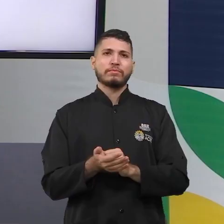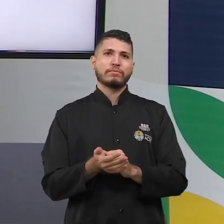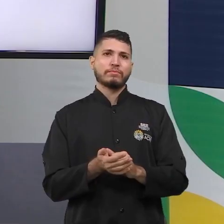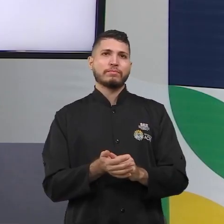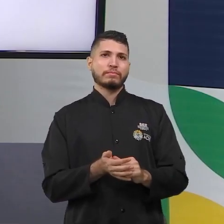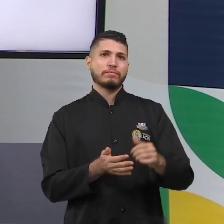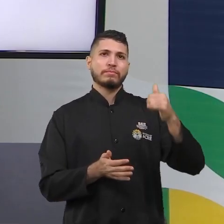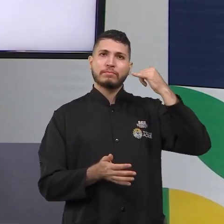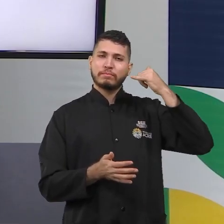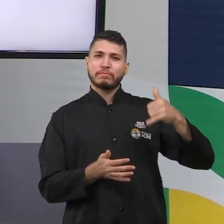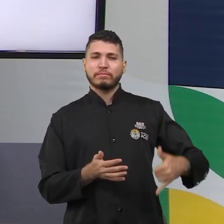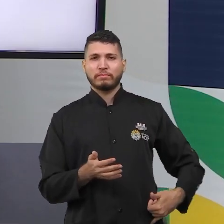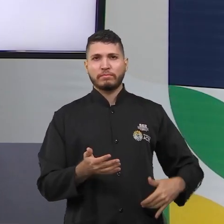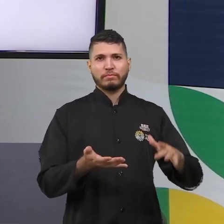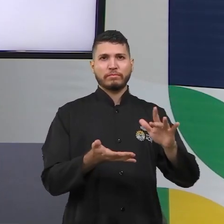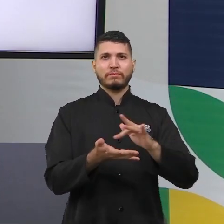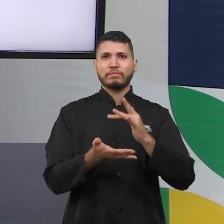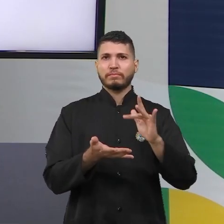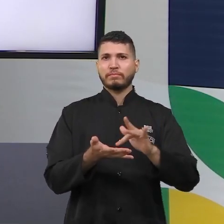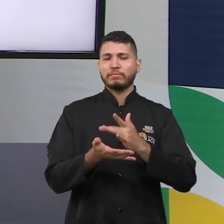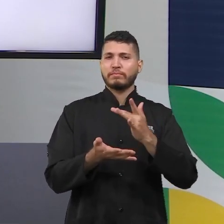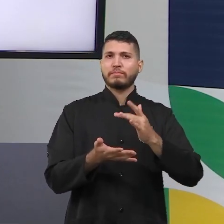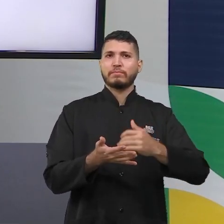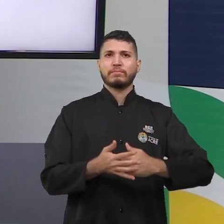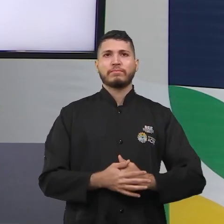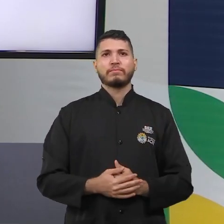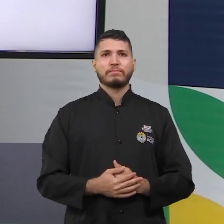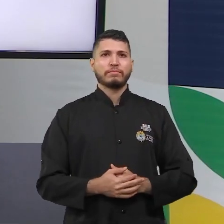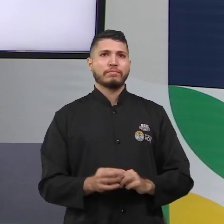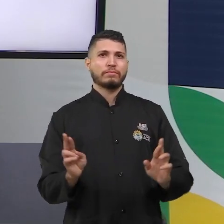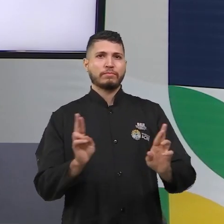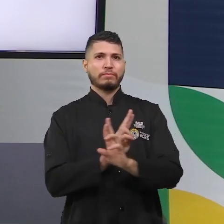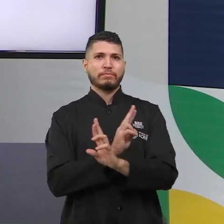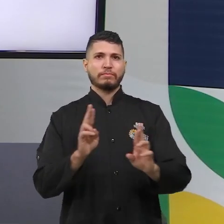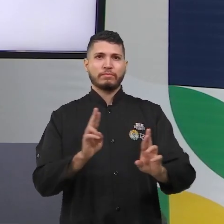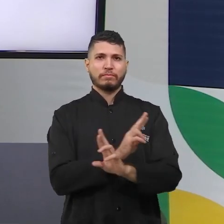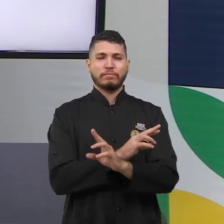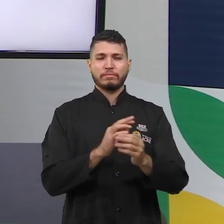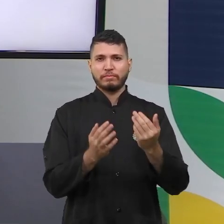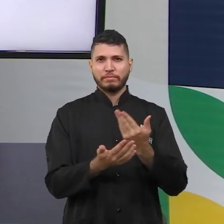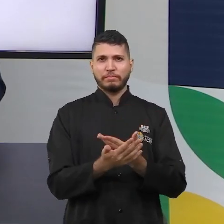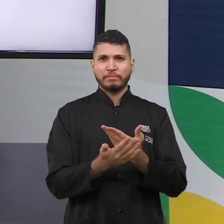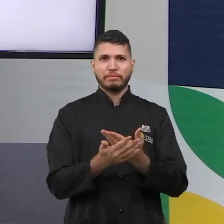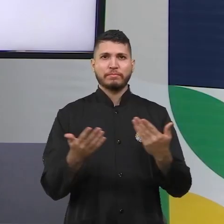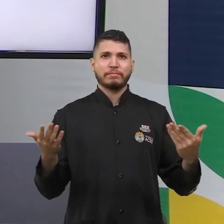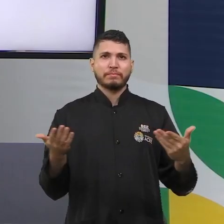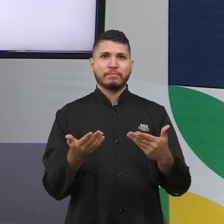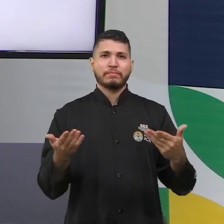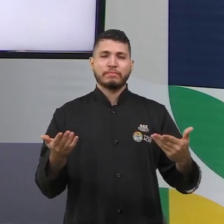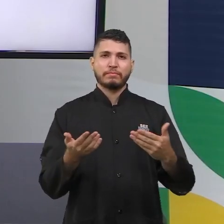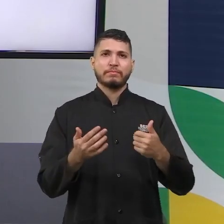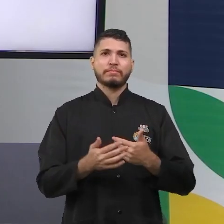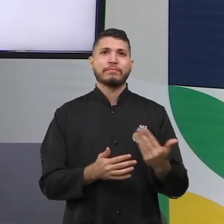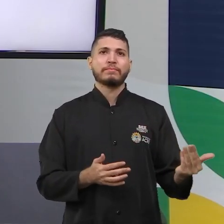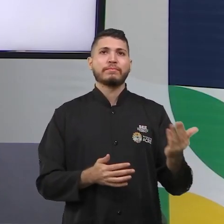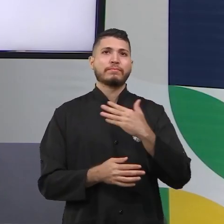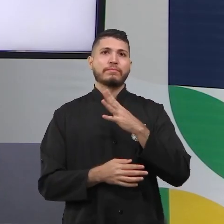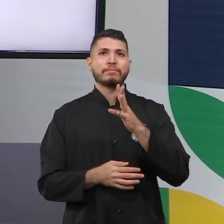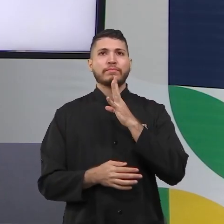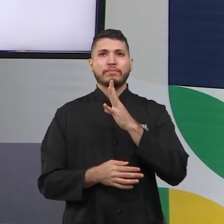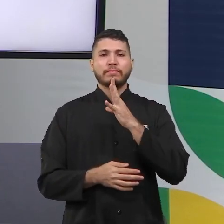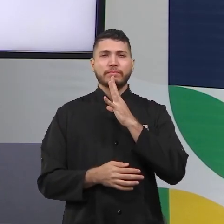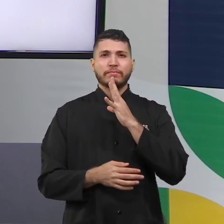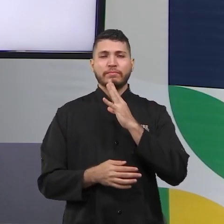outros. E é justamente o tema da nossa aula de hoje. Nós vamos conhecer algumas dessas formas de trabalho que